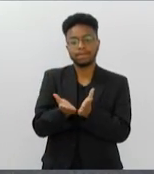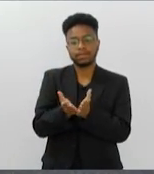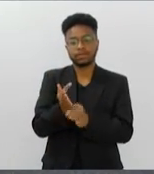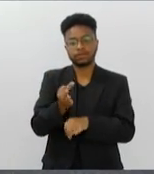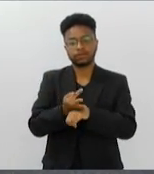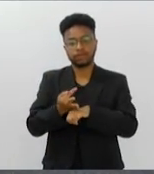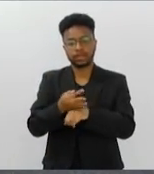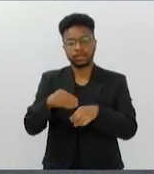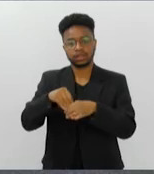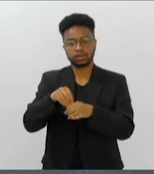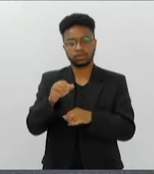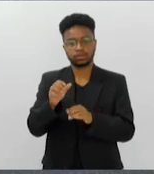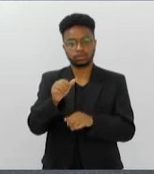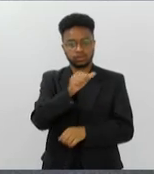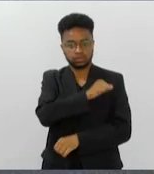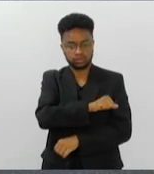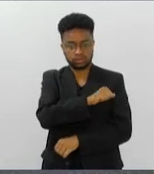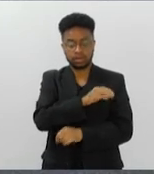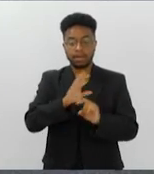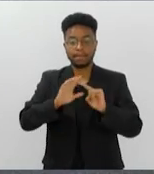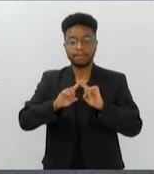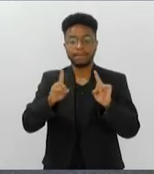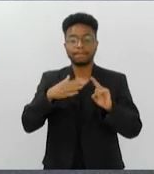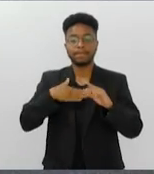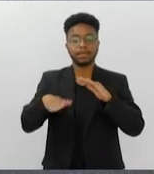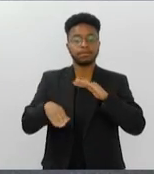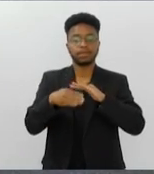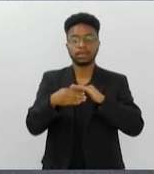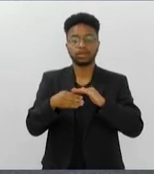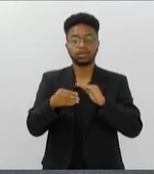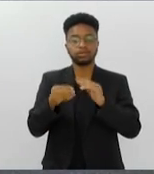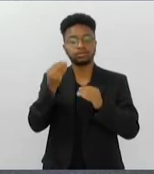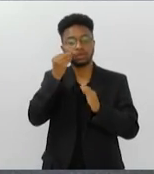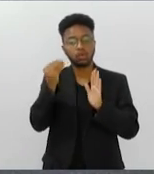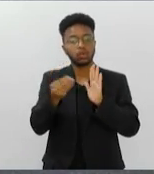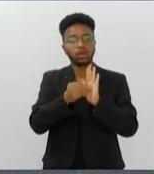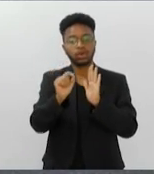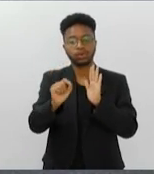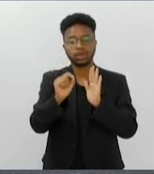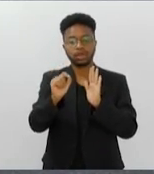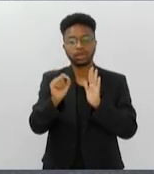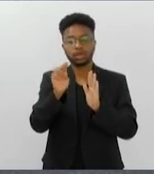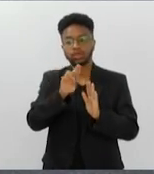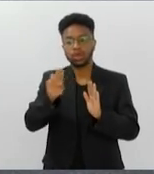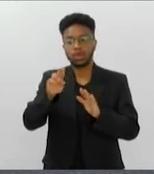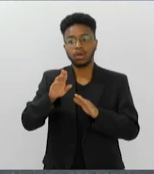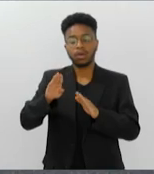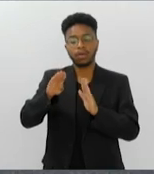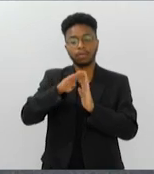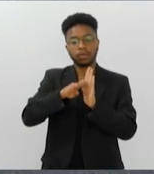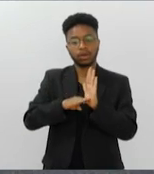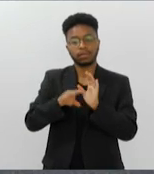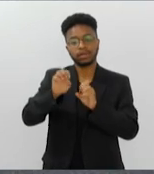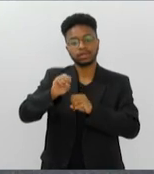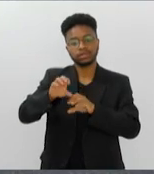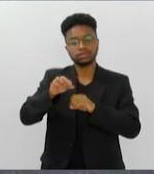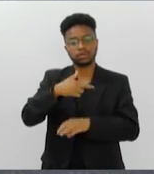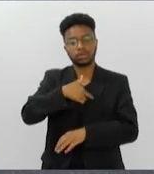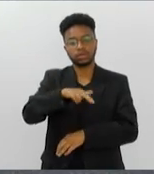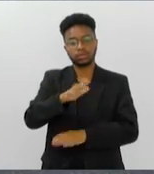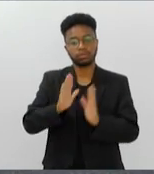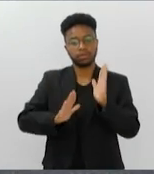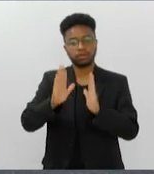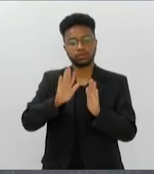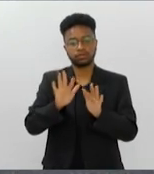Rio de Janeiro. Então, a minha emenda foi no sentido de colocar para se chamar o programa de ensino religioso nas